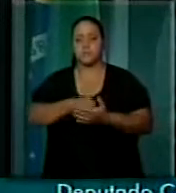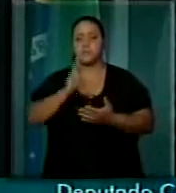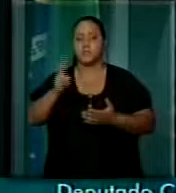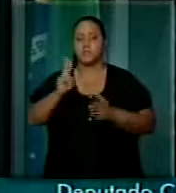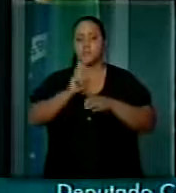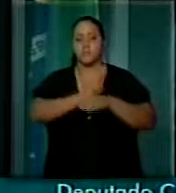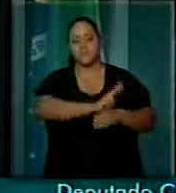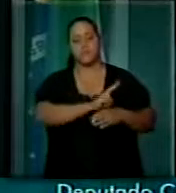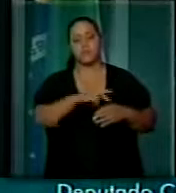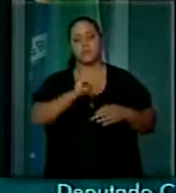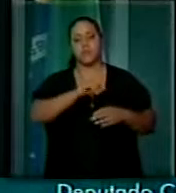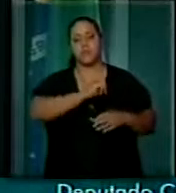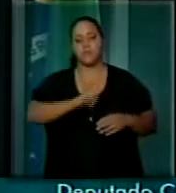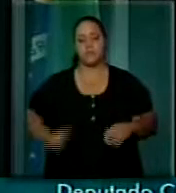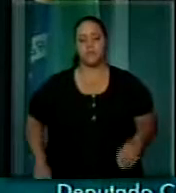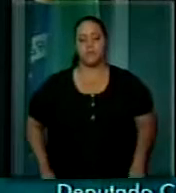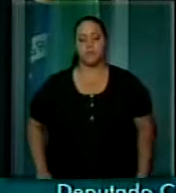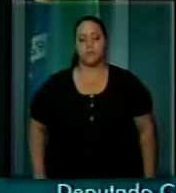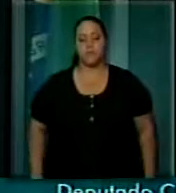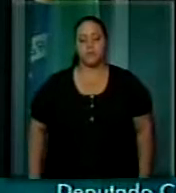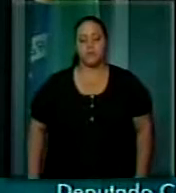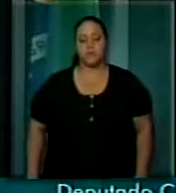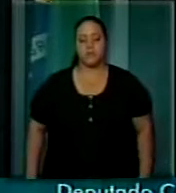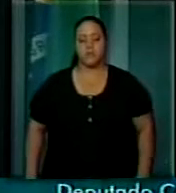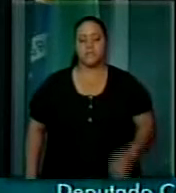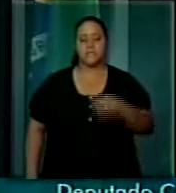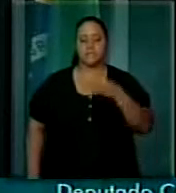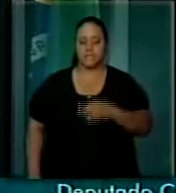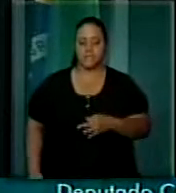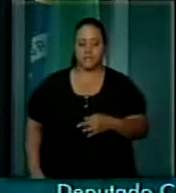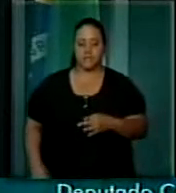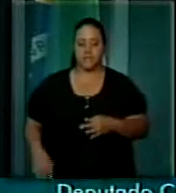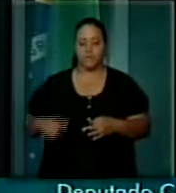governo. É certo que teve